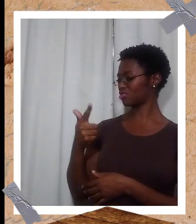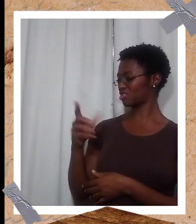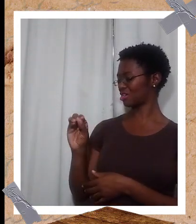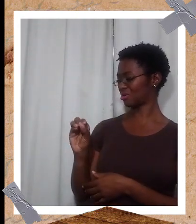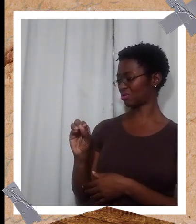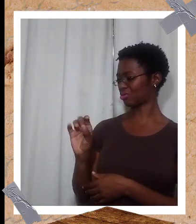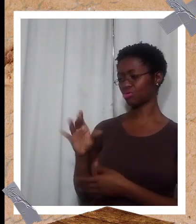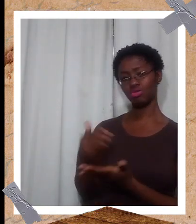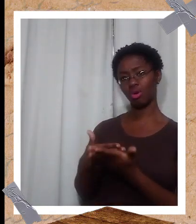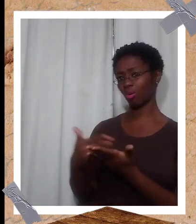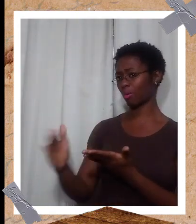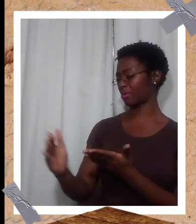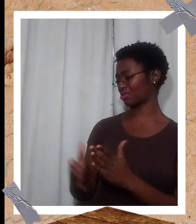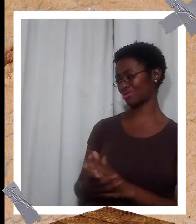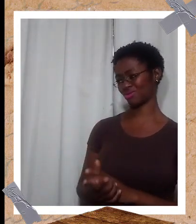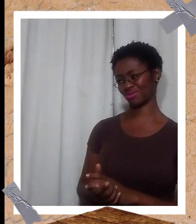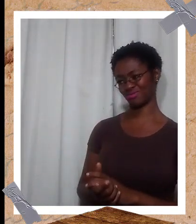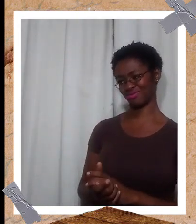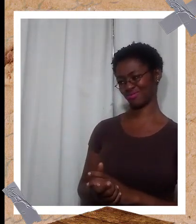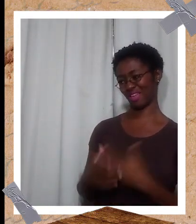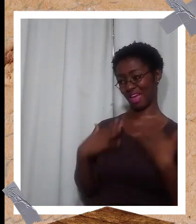Isso é só o começo, cara.